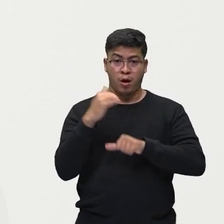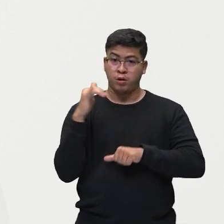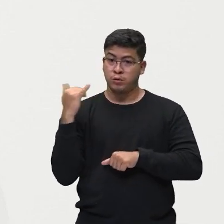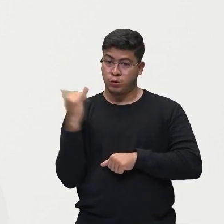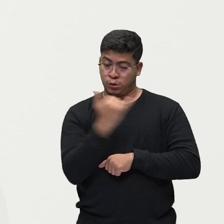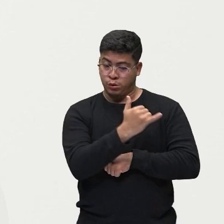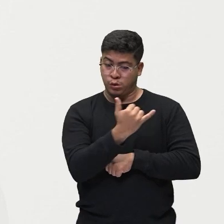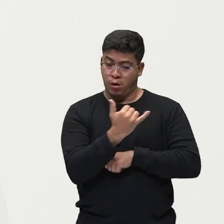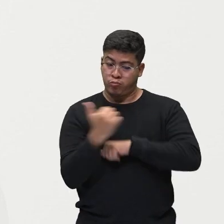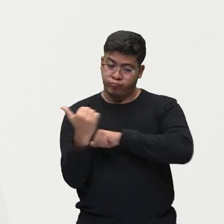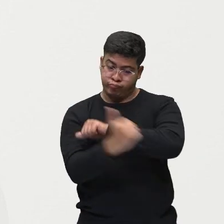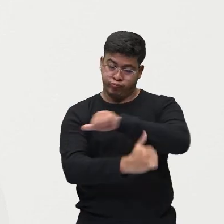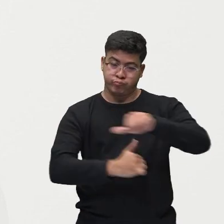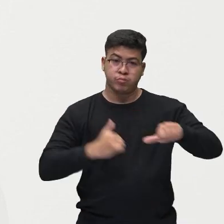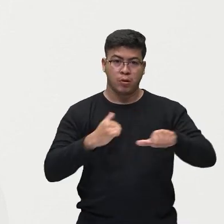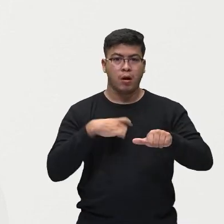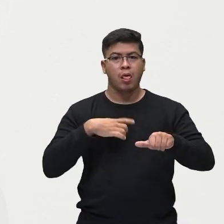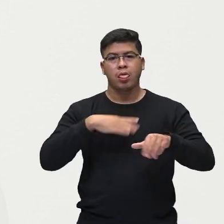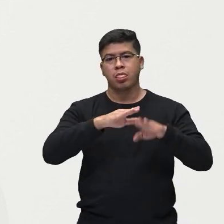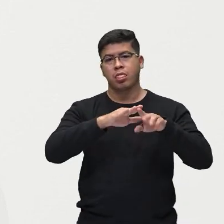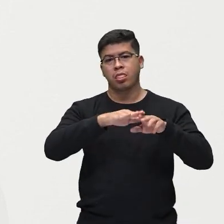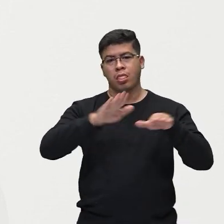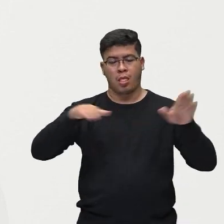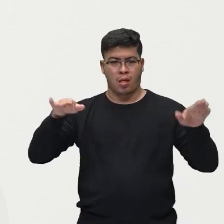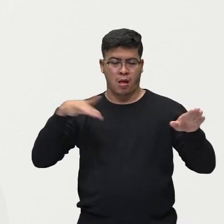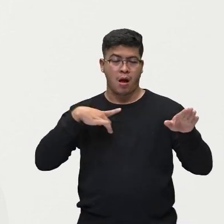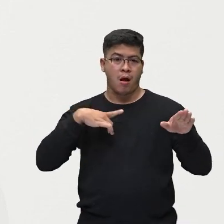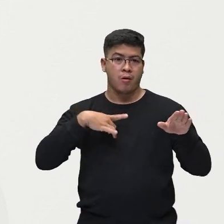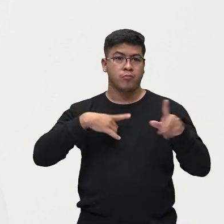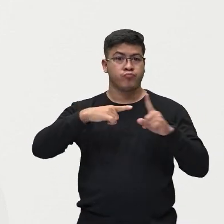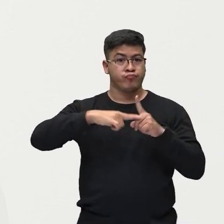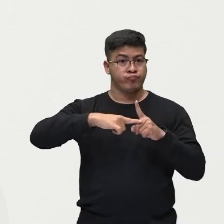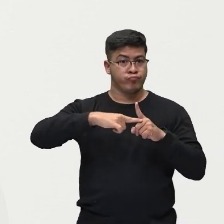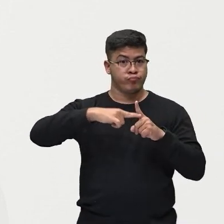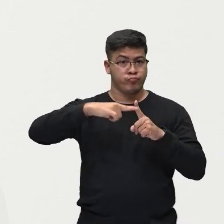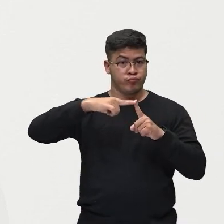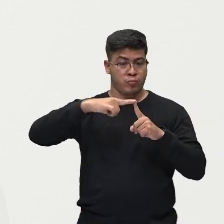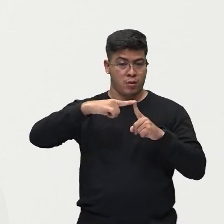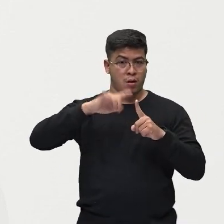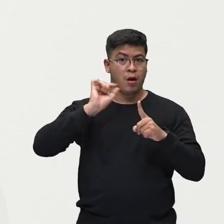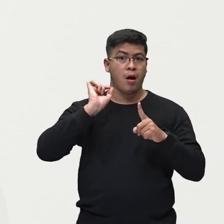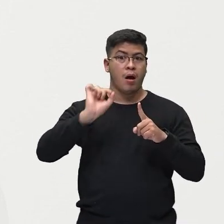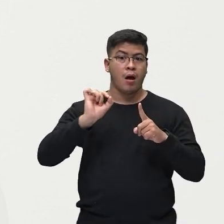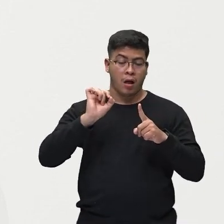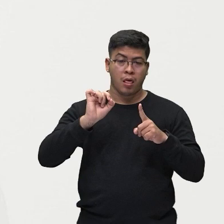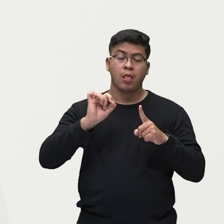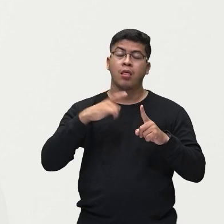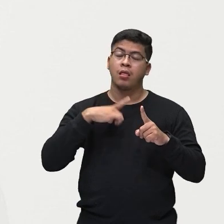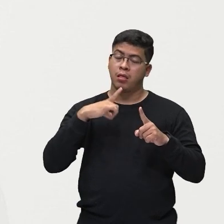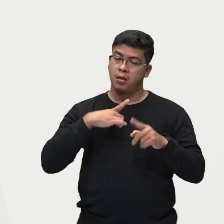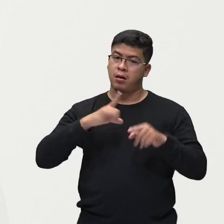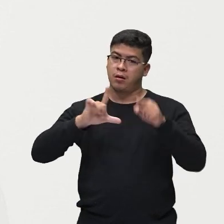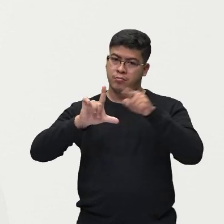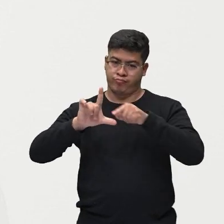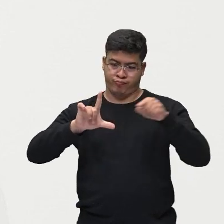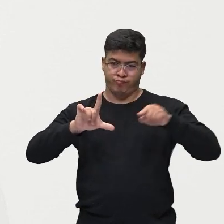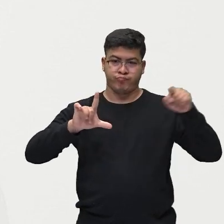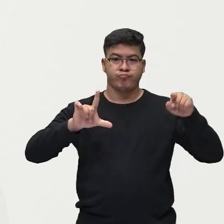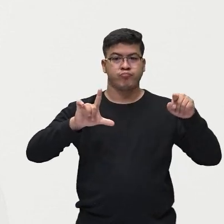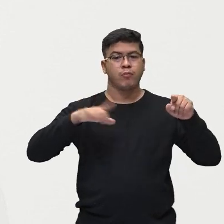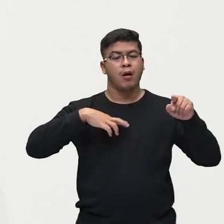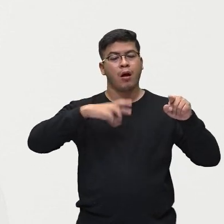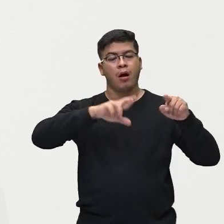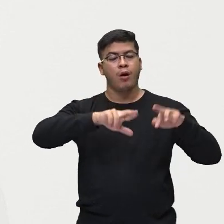e variações de temperatura. Então, a termodinâmica está relacionado com os